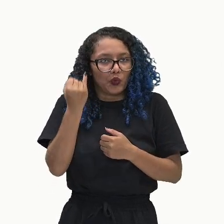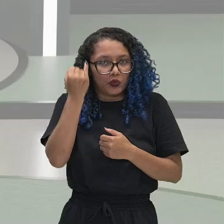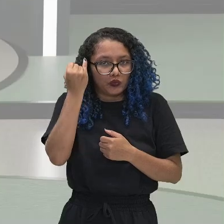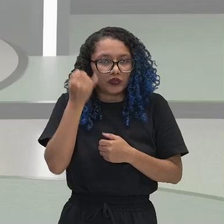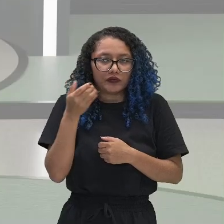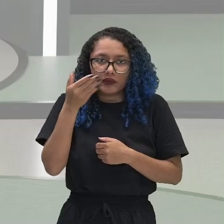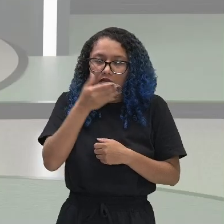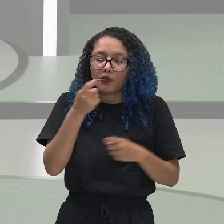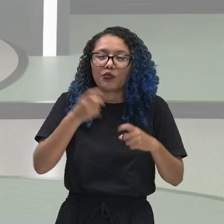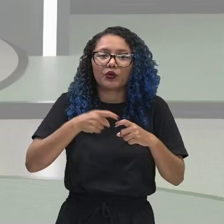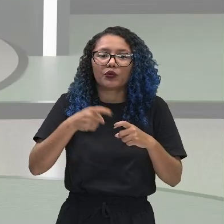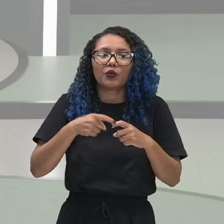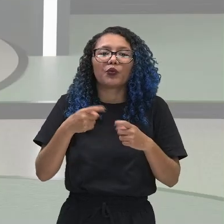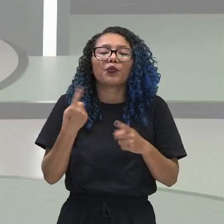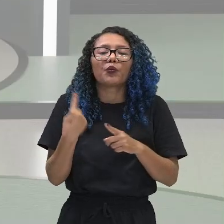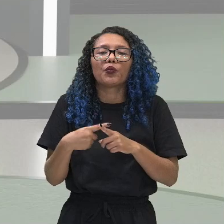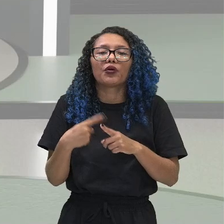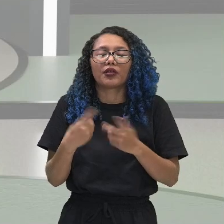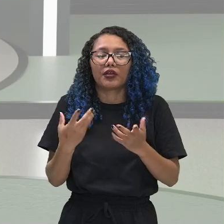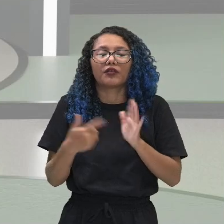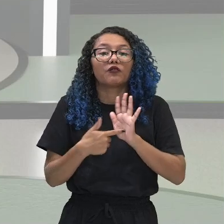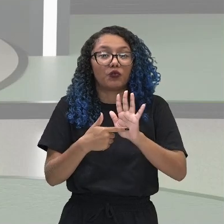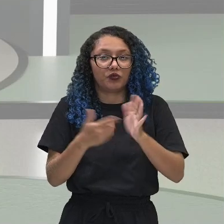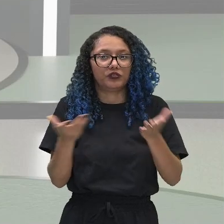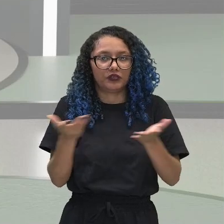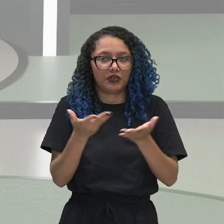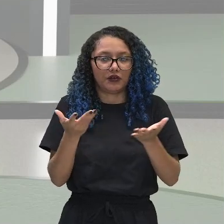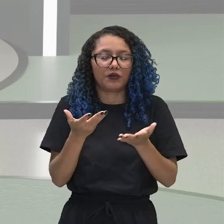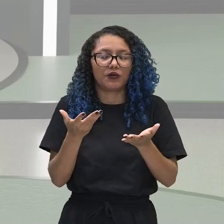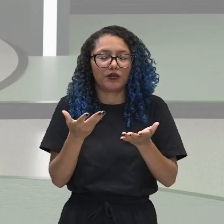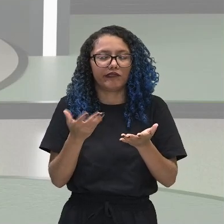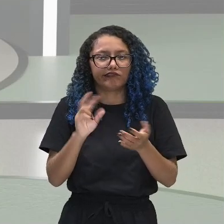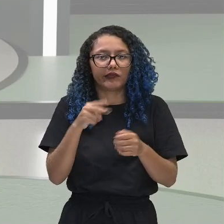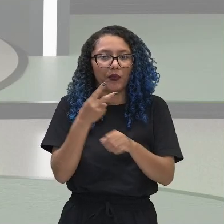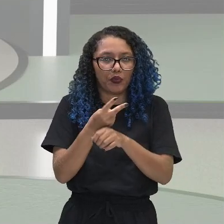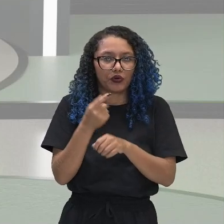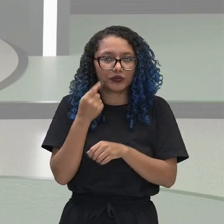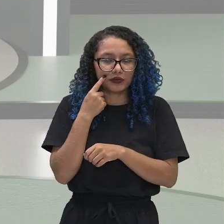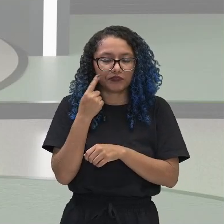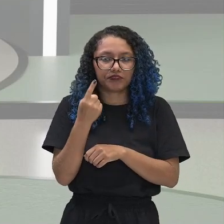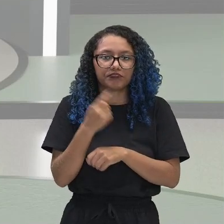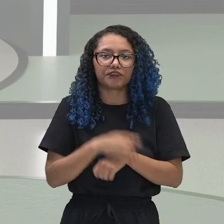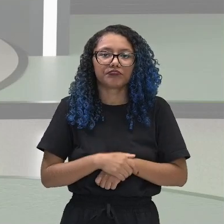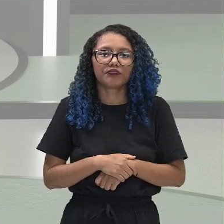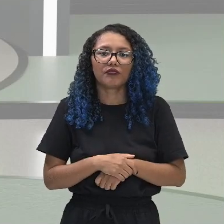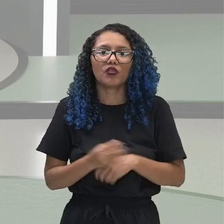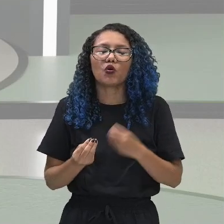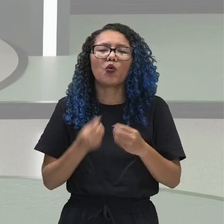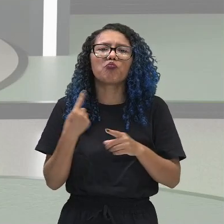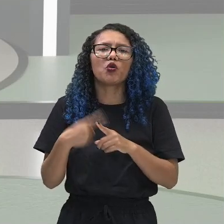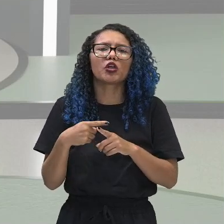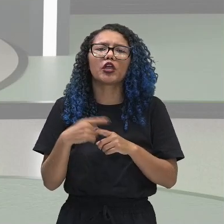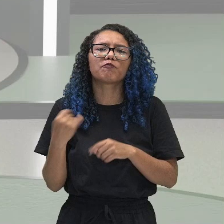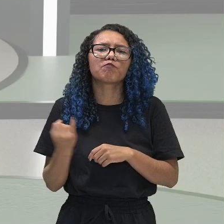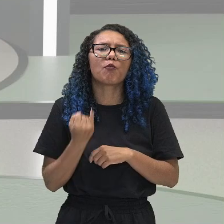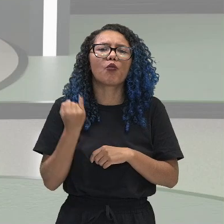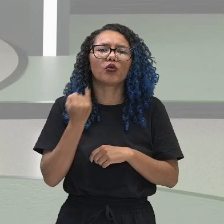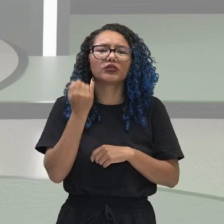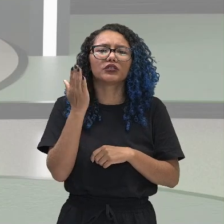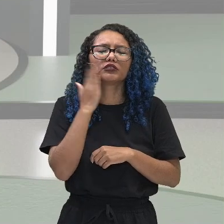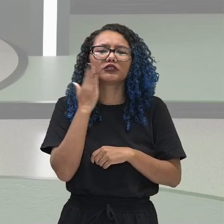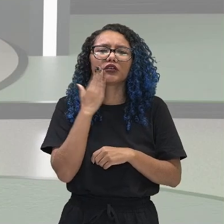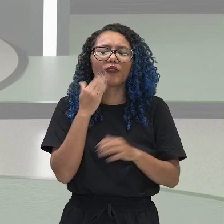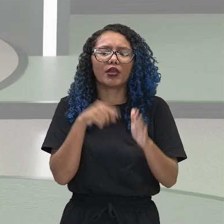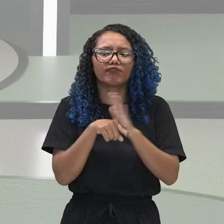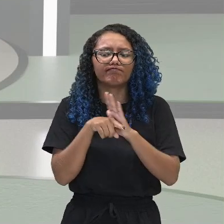as informações que eu vou mostrar para vocês mais adiante. Qual é a importância de se entender o